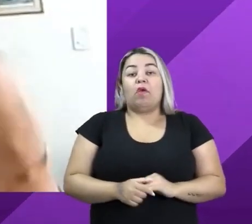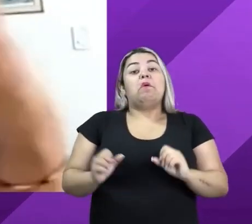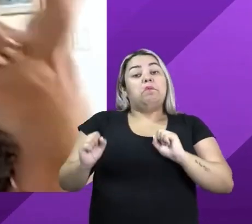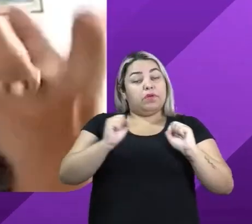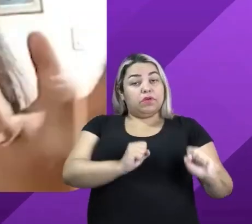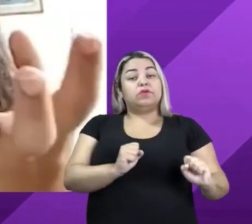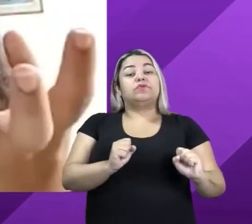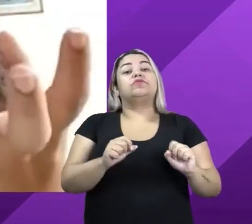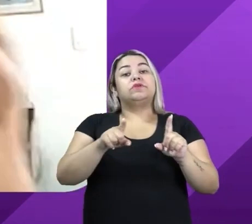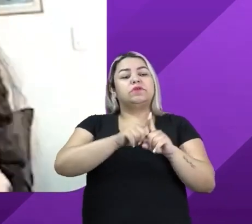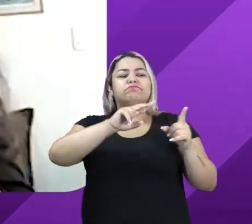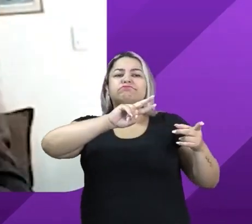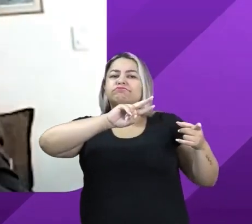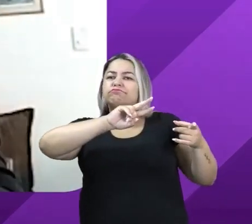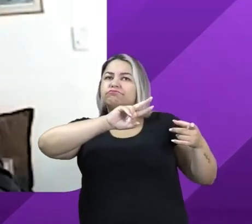pode configurar